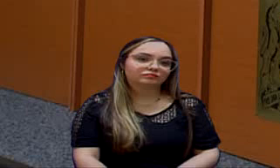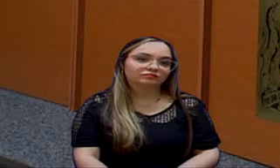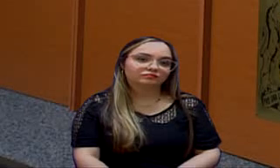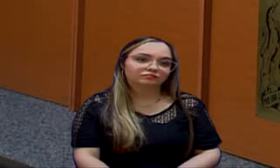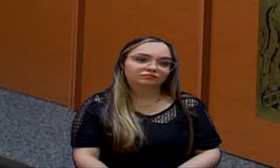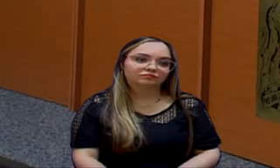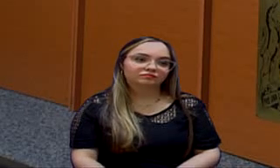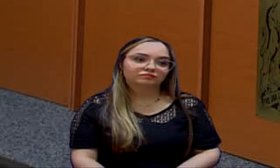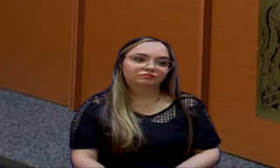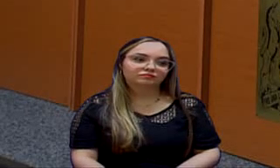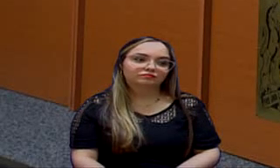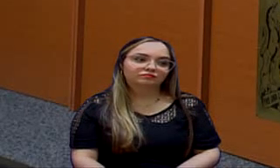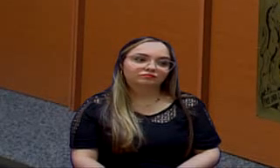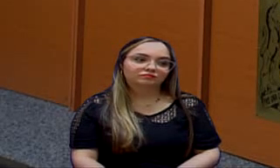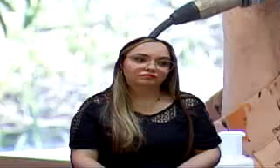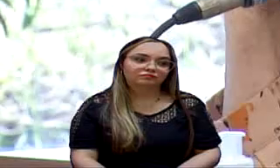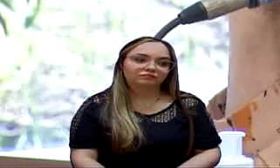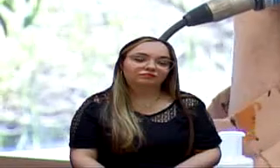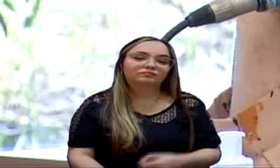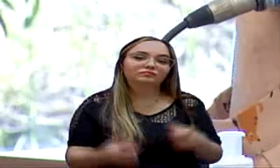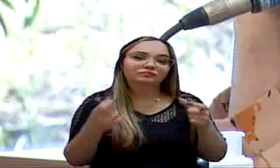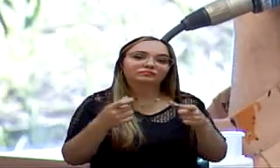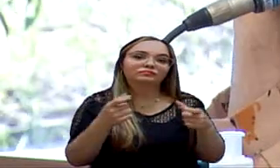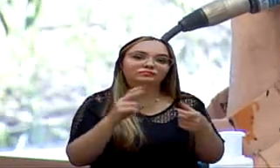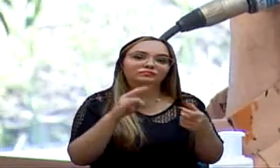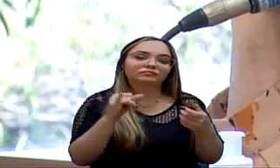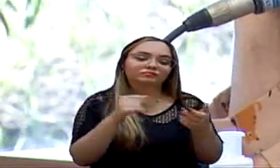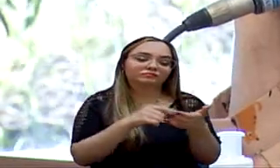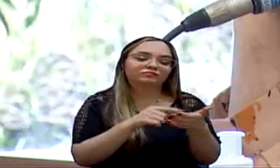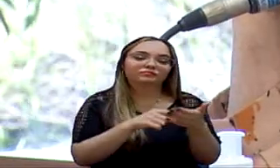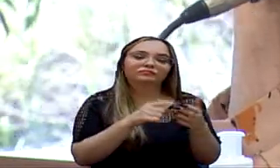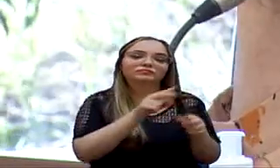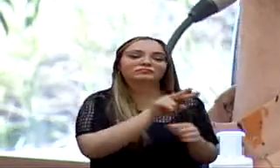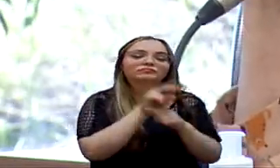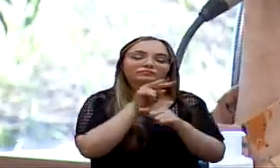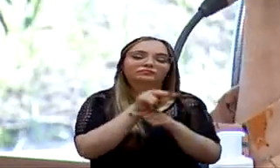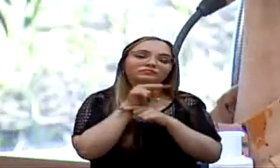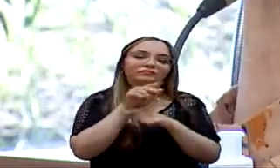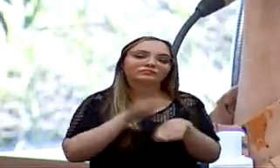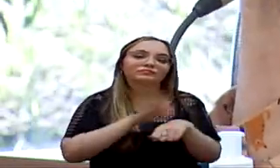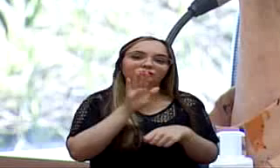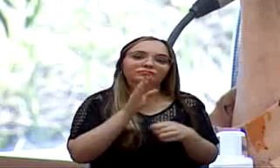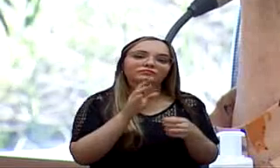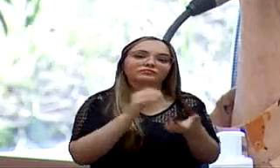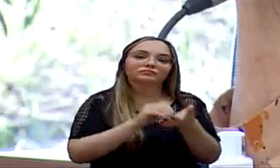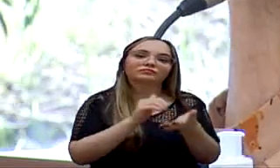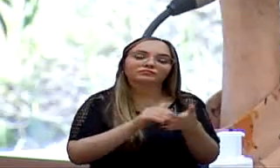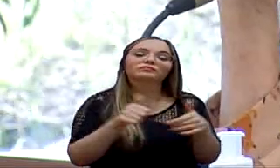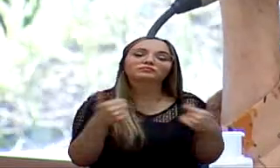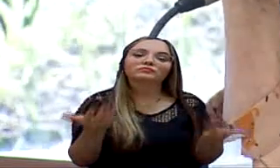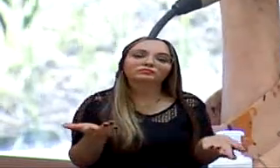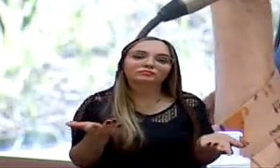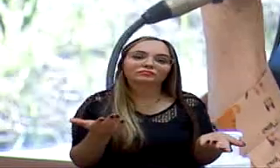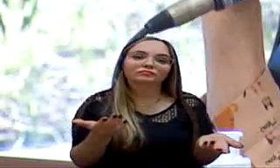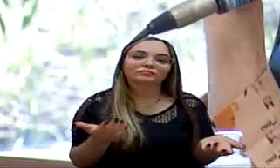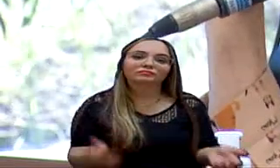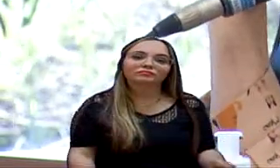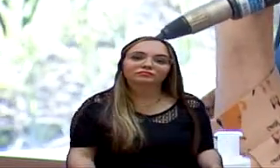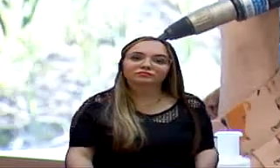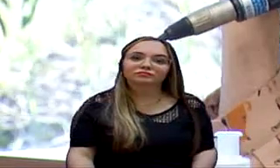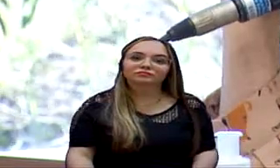então onde vão aparecer de fato os empréstimos que a maioria quem quer secretaria a gente se conhece